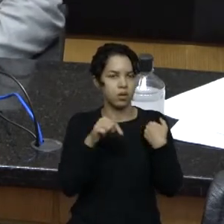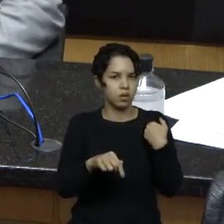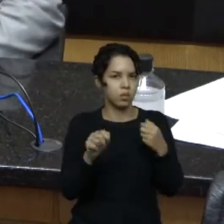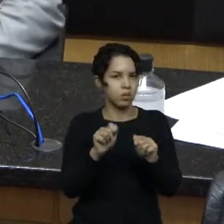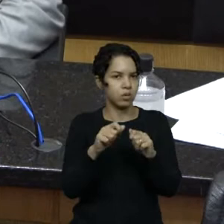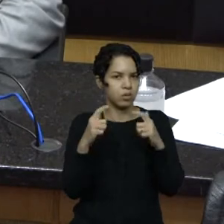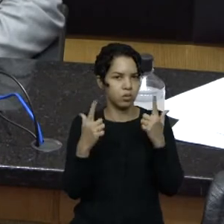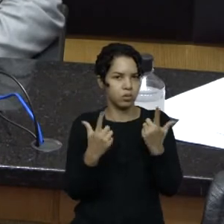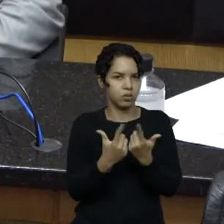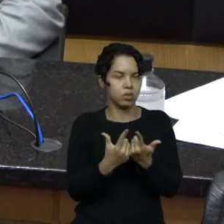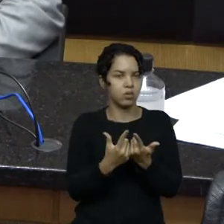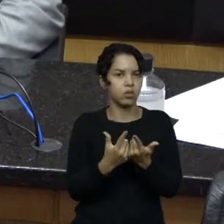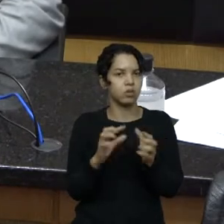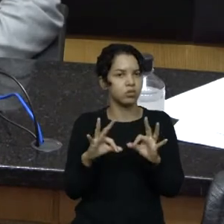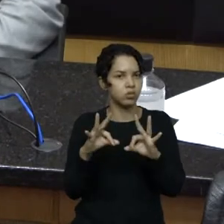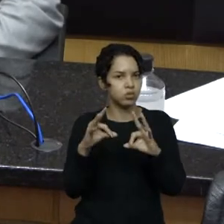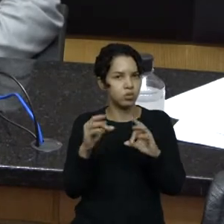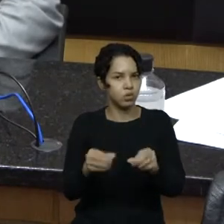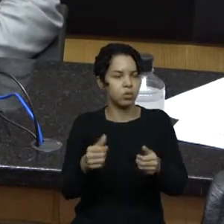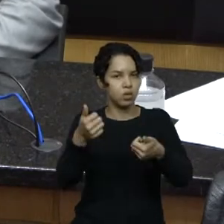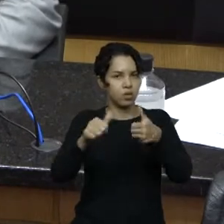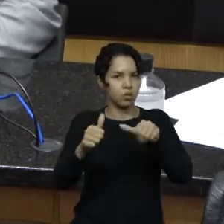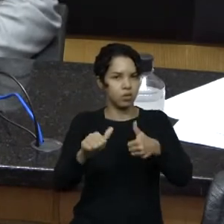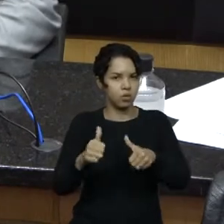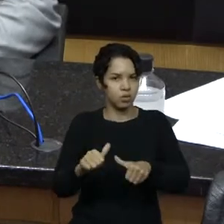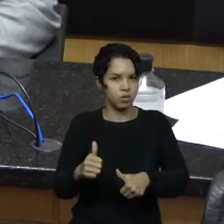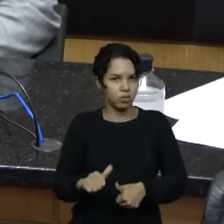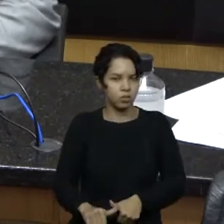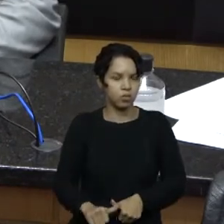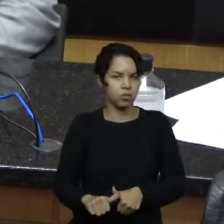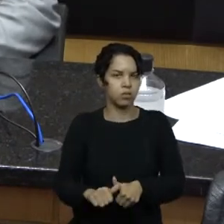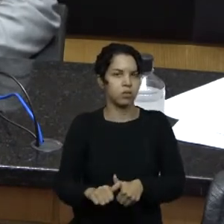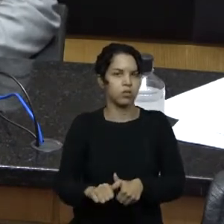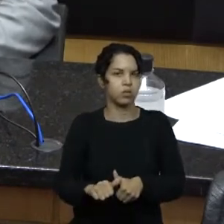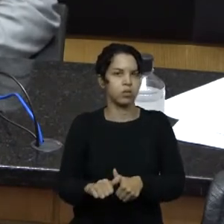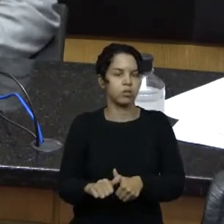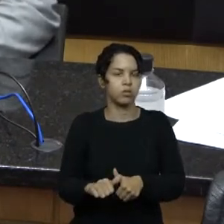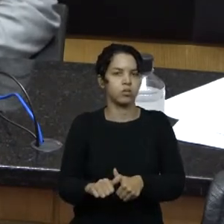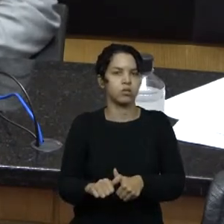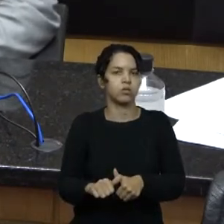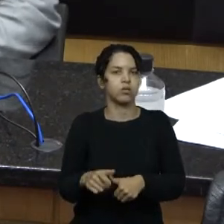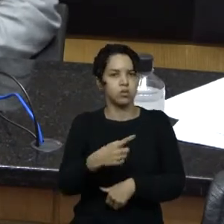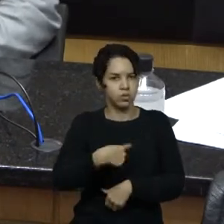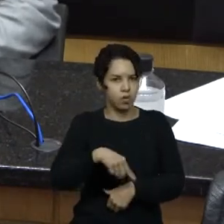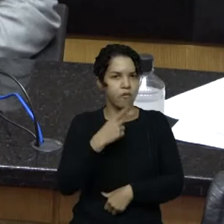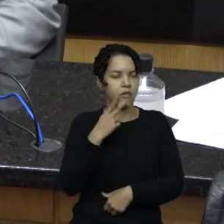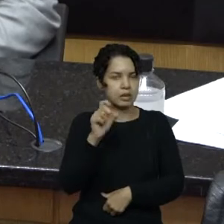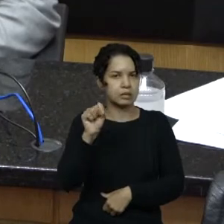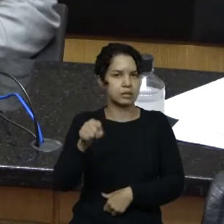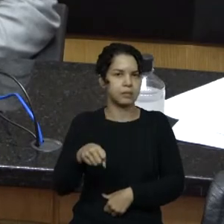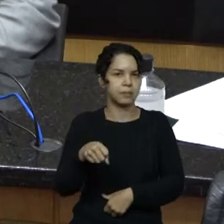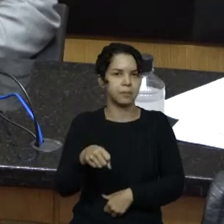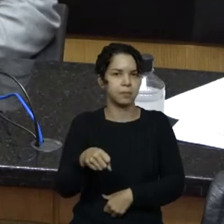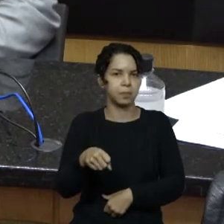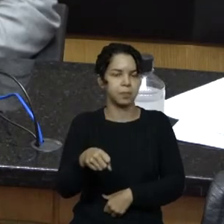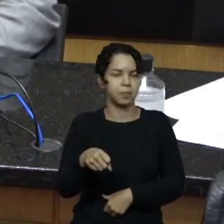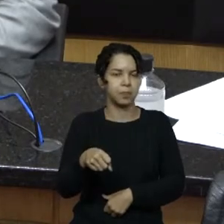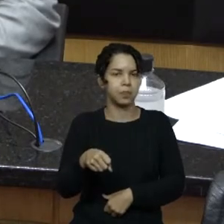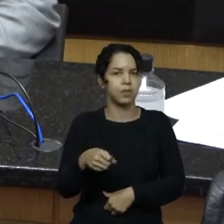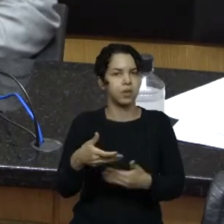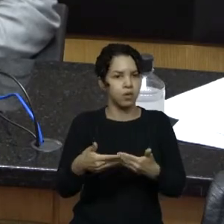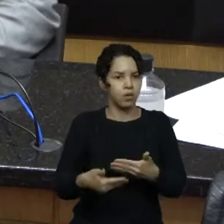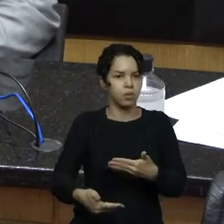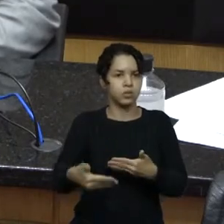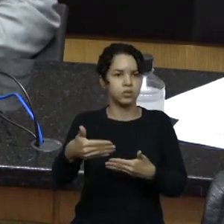toda a questão da revisão dos benefícios que a gente ficar em Santa Catarina e Aqui nós temos que sim e já sim